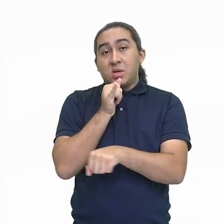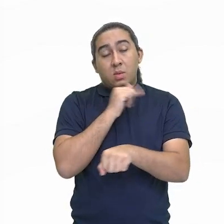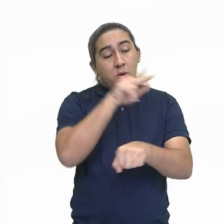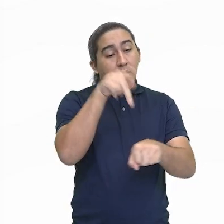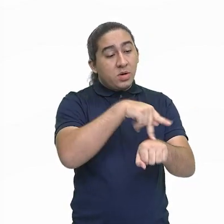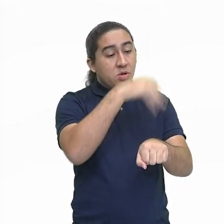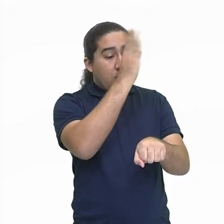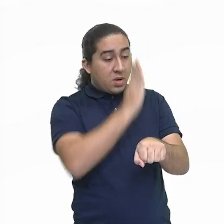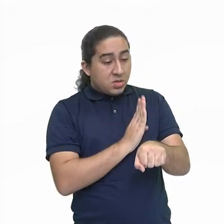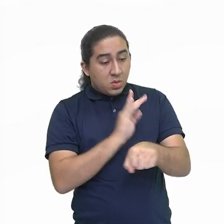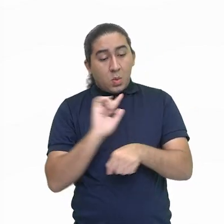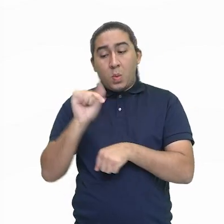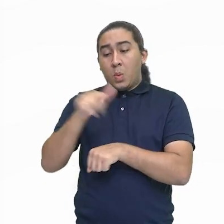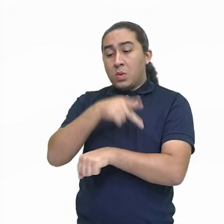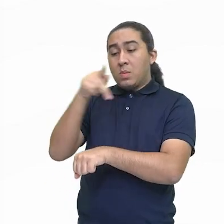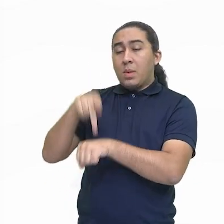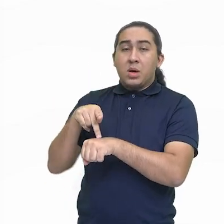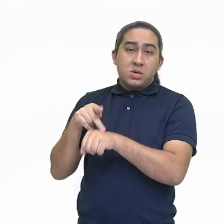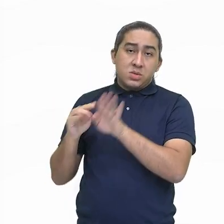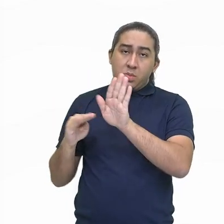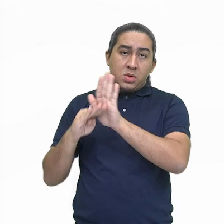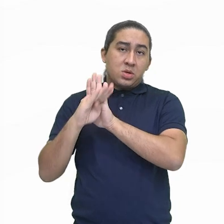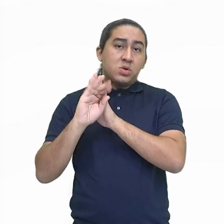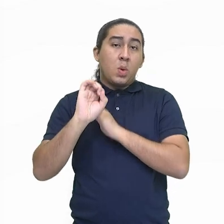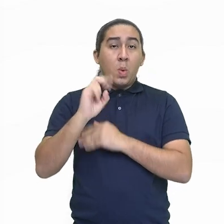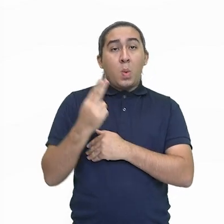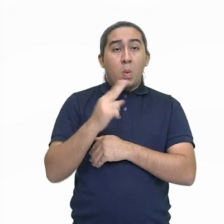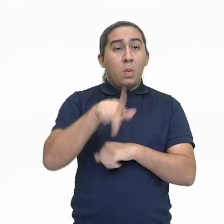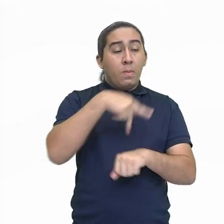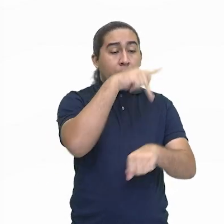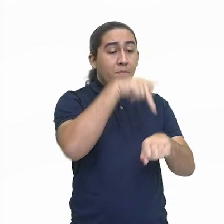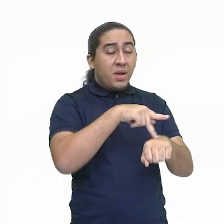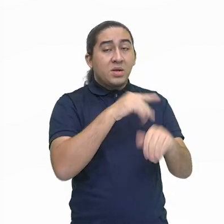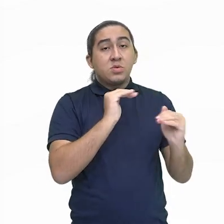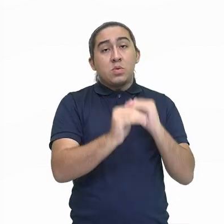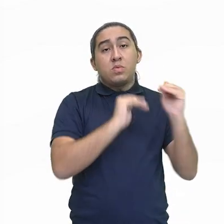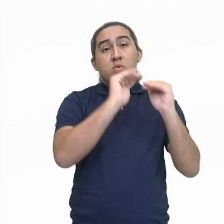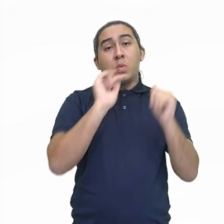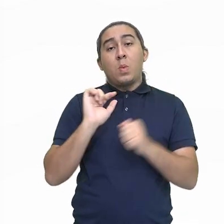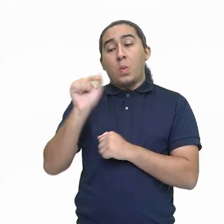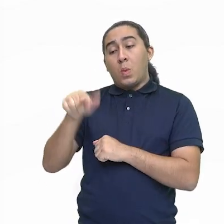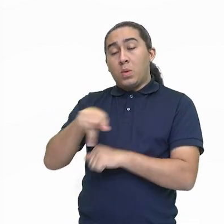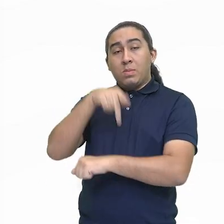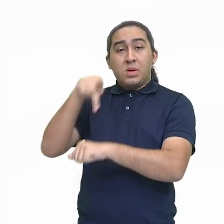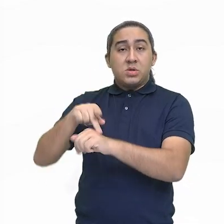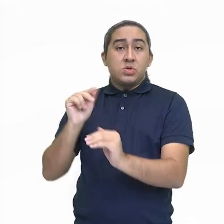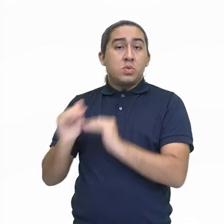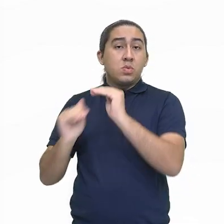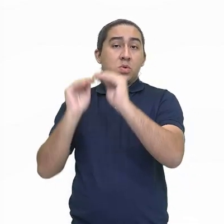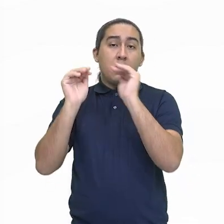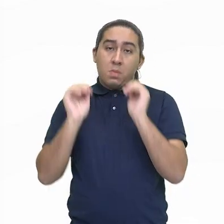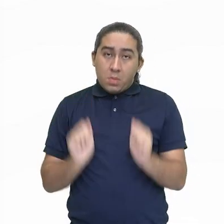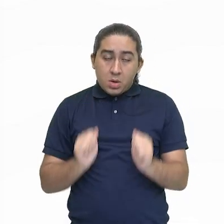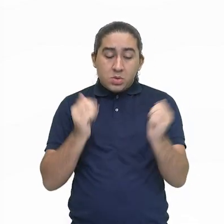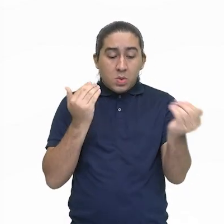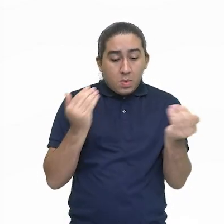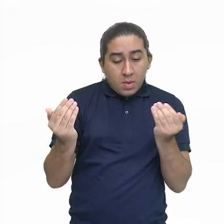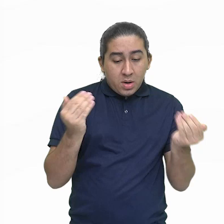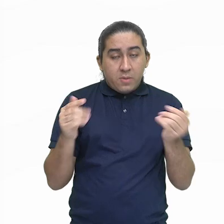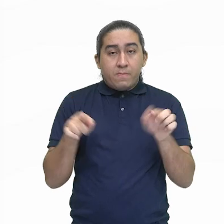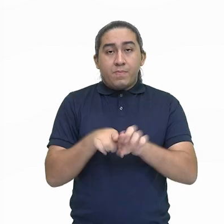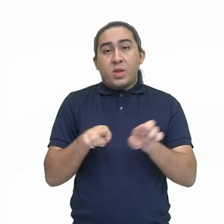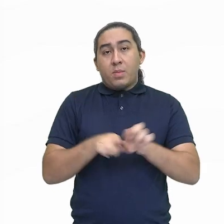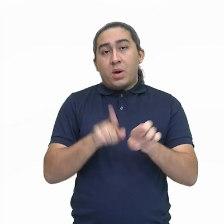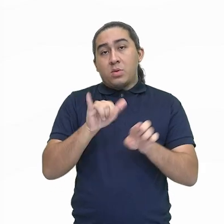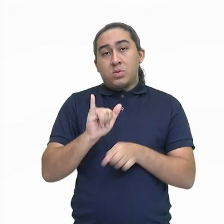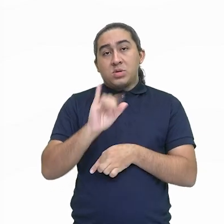Brasil com um outro país emergente, ou um país desenvolvido com um outro país desenvolvido. Posso fazer o comparativo do